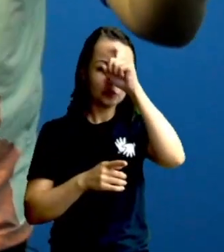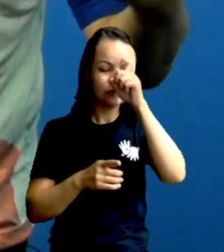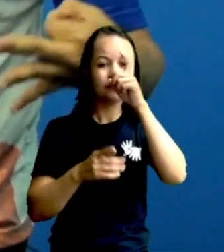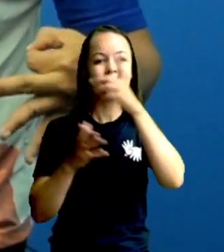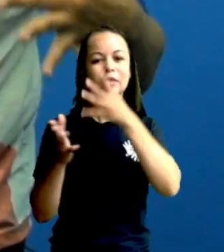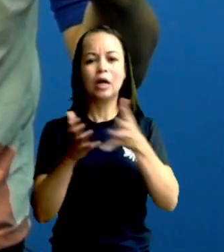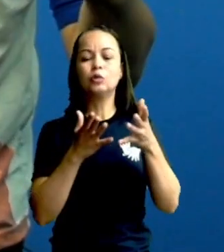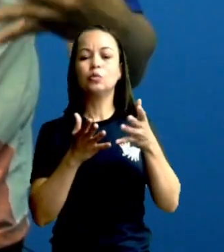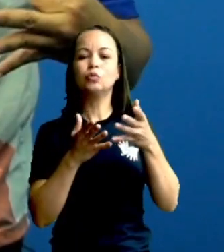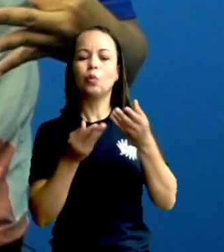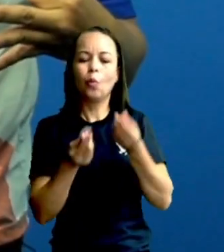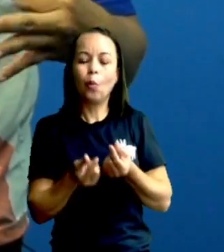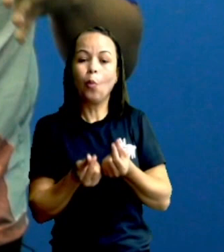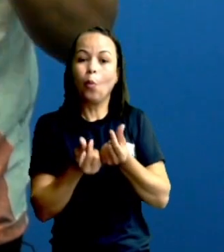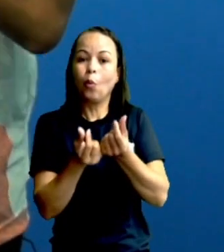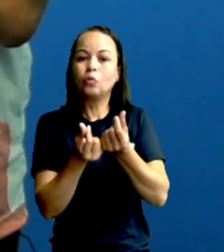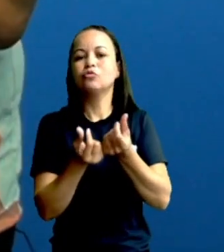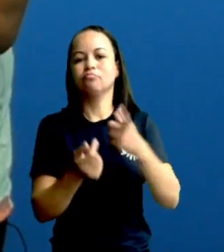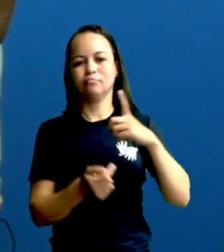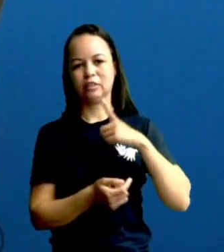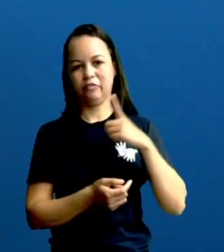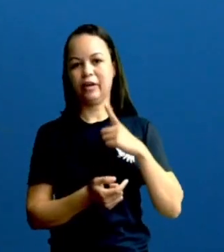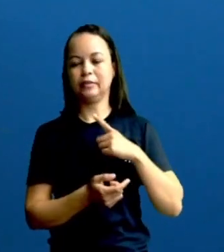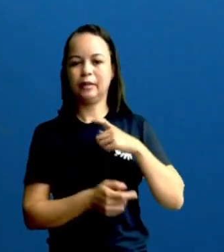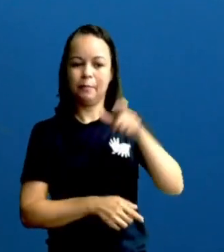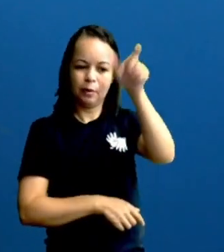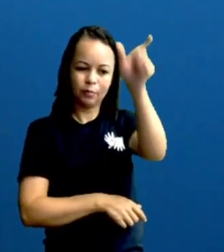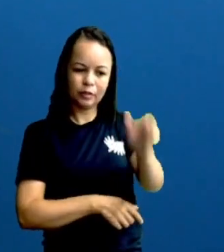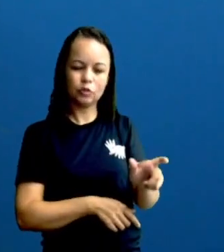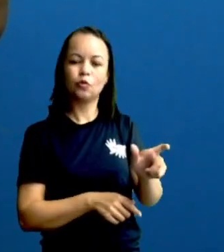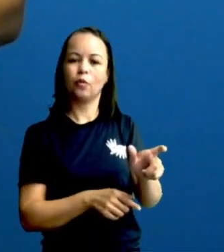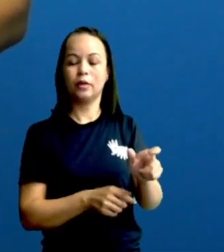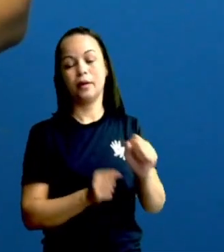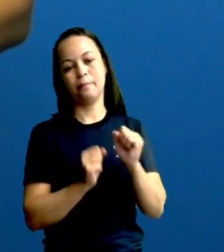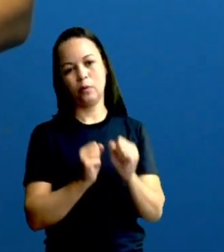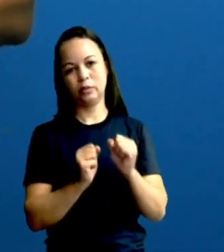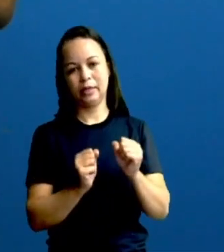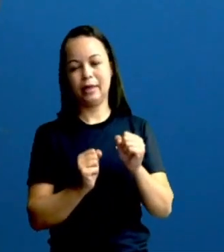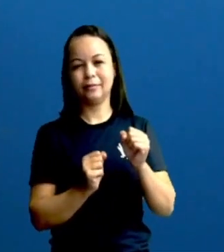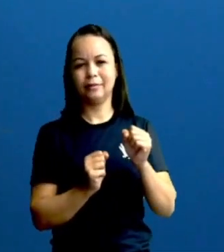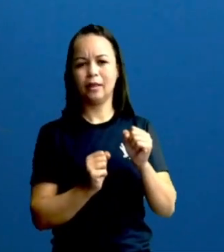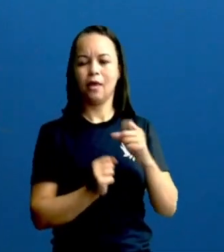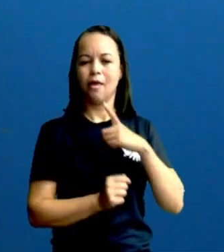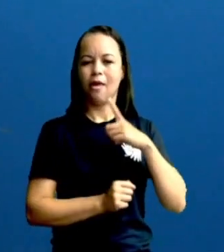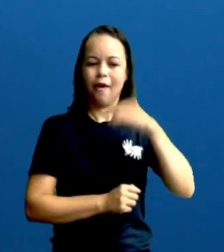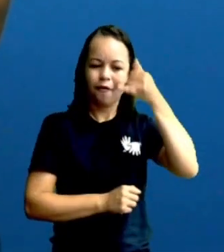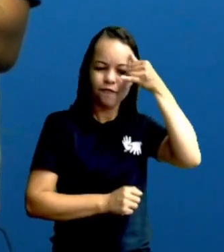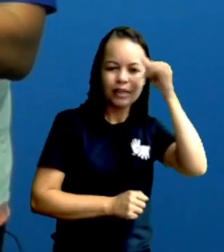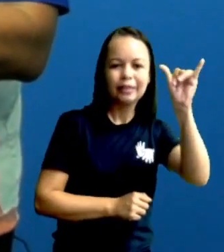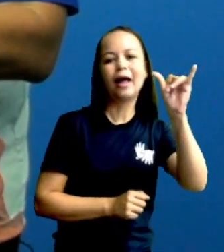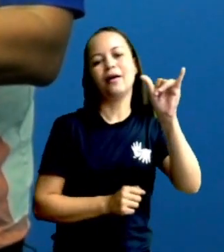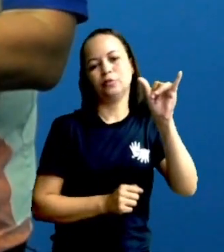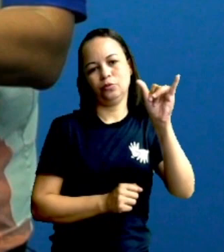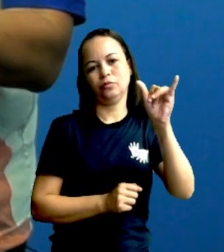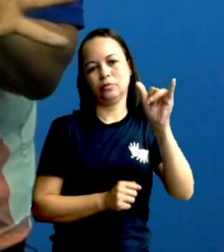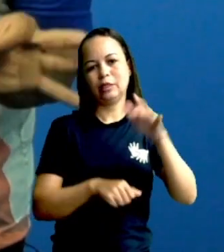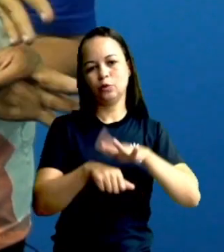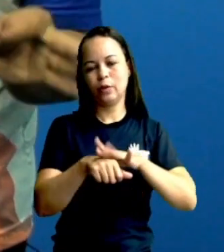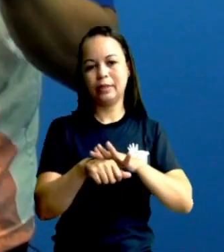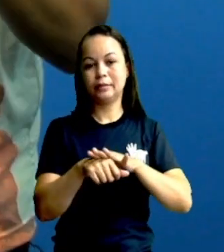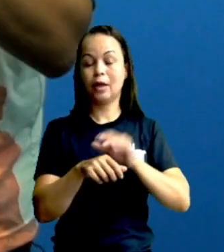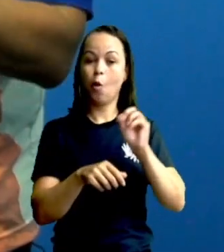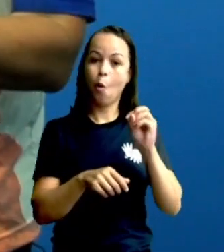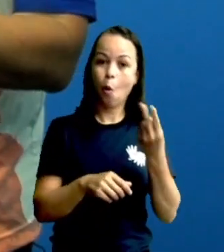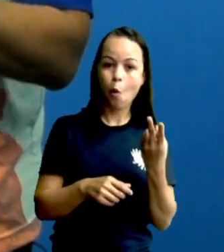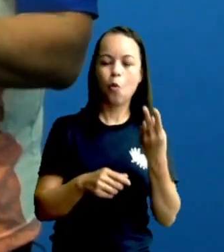no custo que vai ter para aquele sujeito que poderia ter evitado a doença, ou melhor, para aquele sujeito que se garantiu